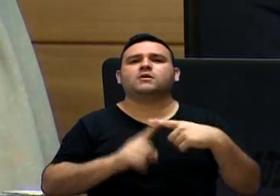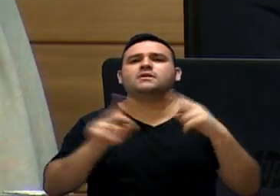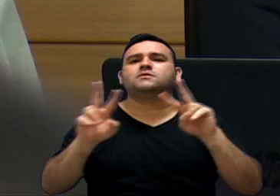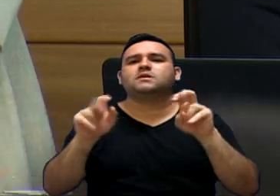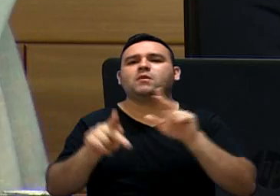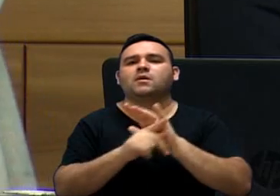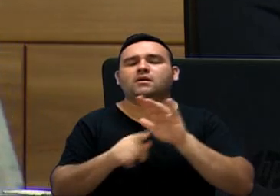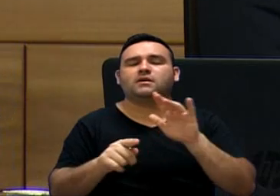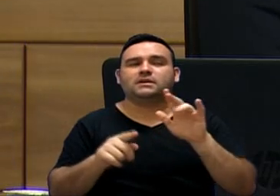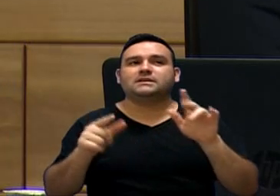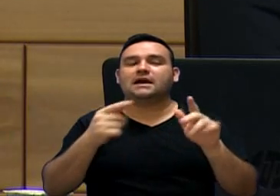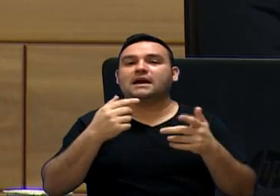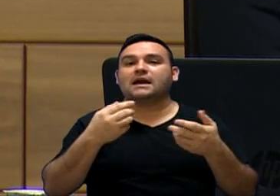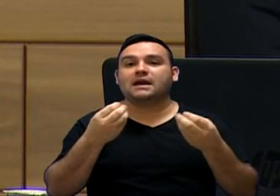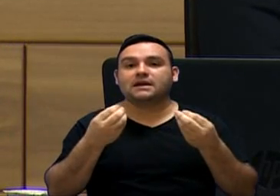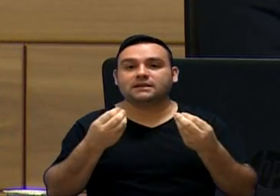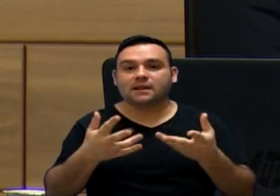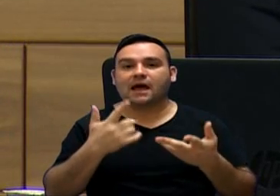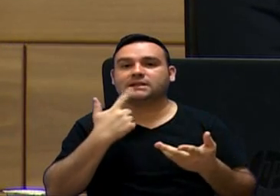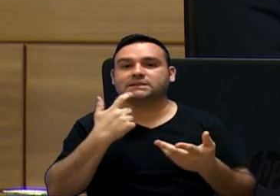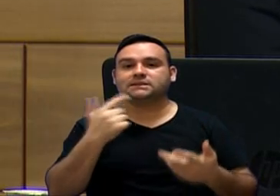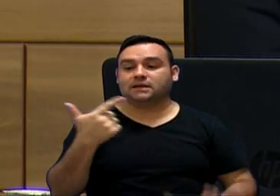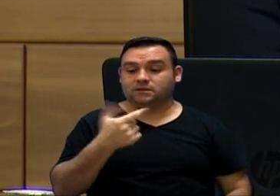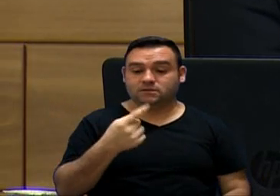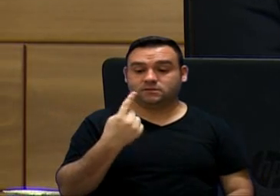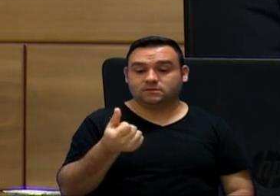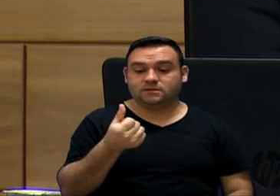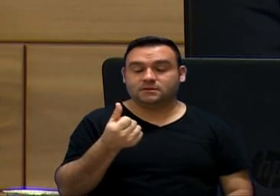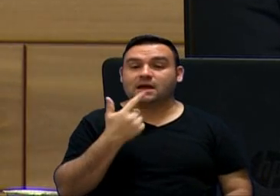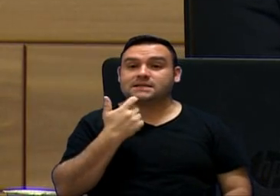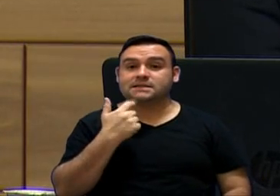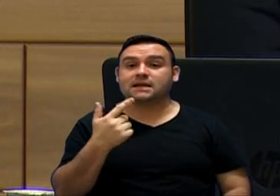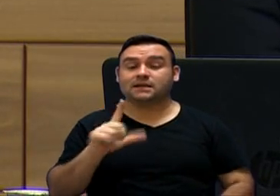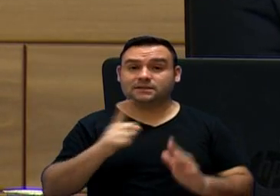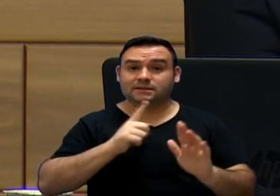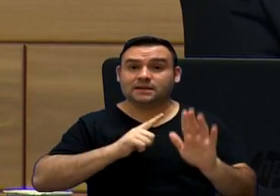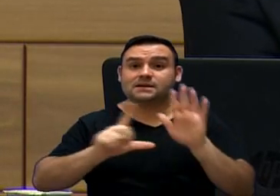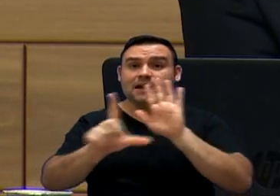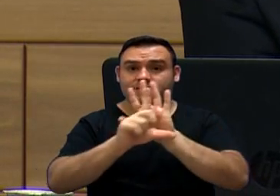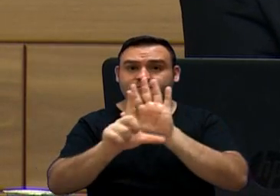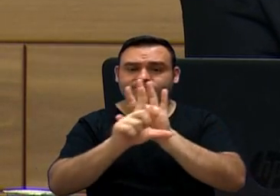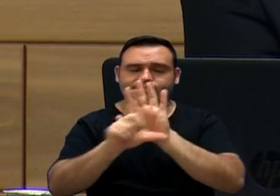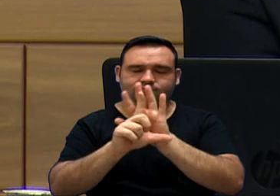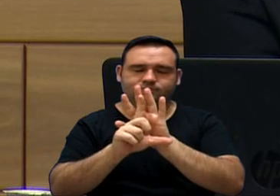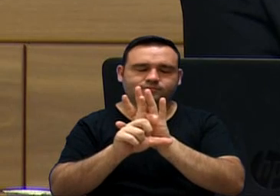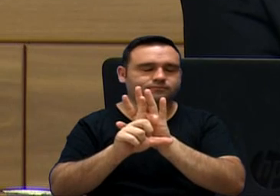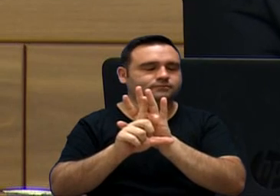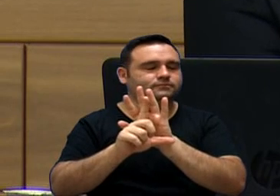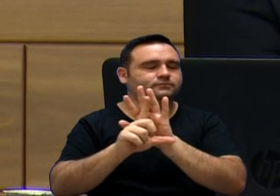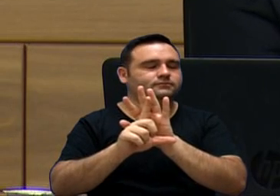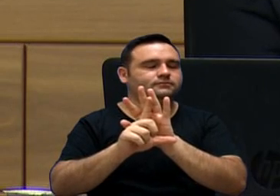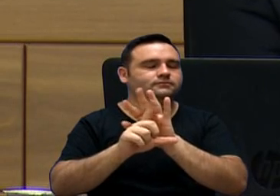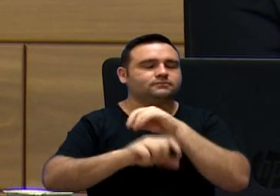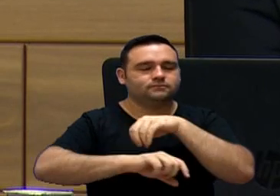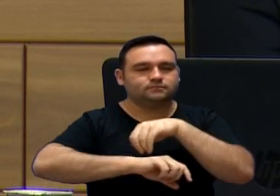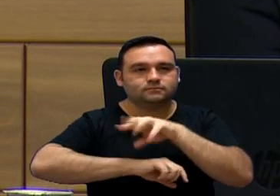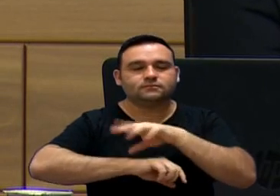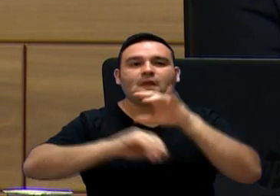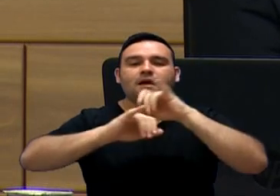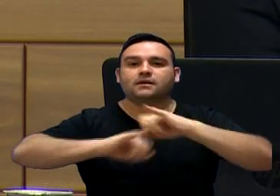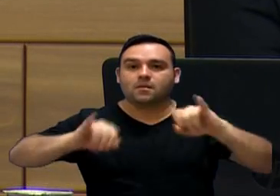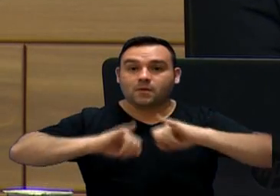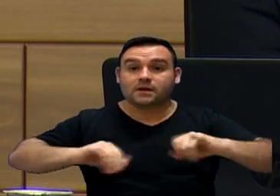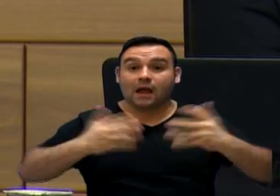questão da doação de plaqueta em 2016, a doação de sangue, existe a lei, ela sugeria isso, as campanhas.